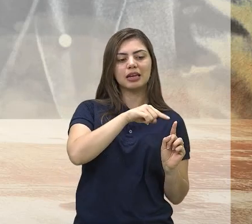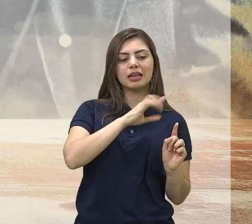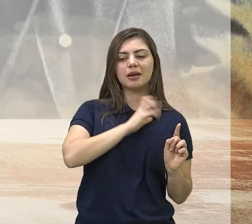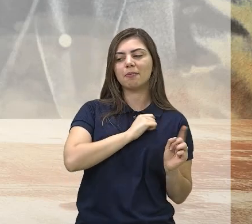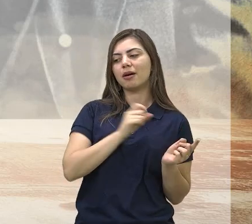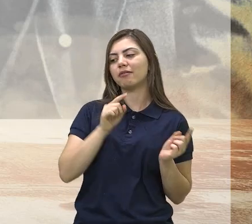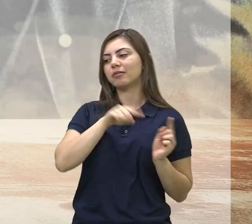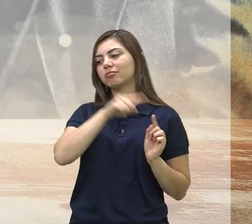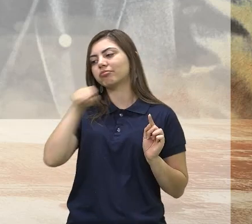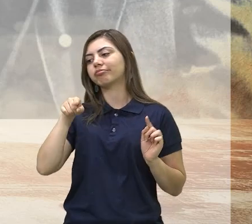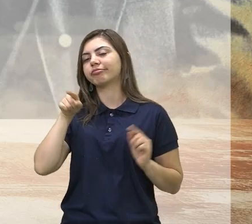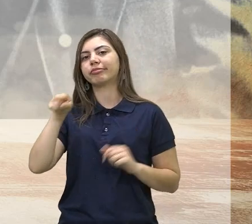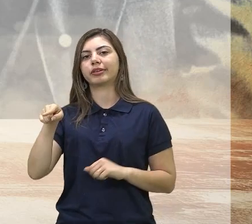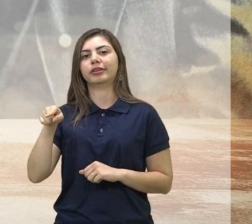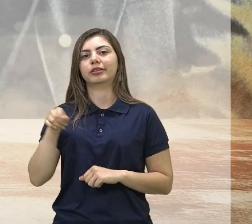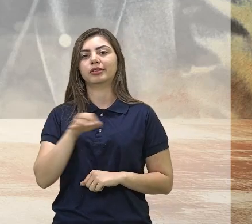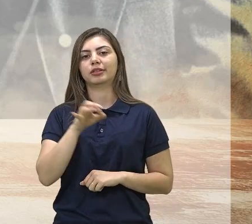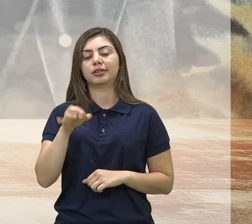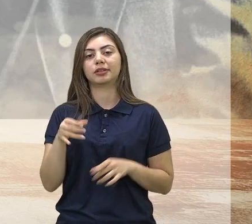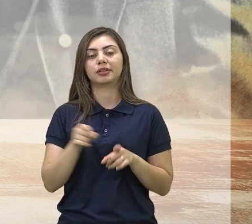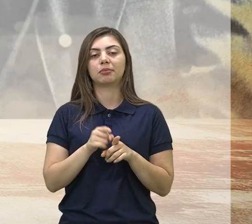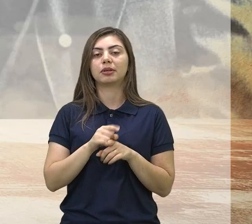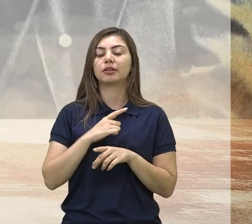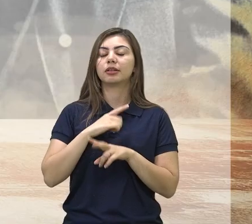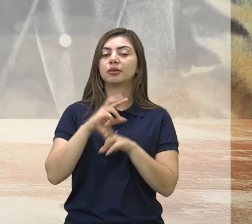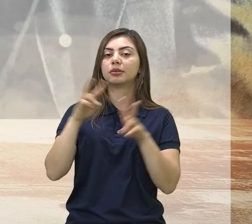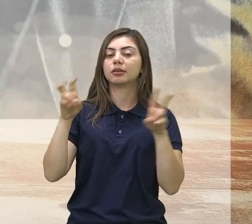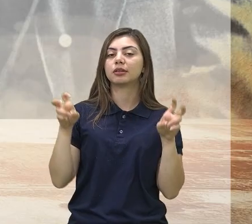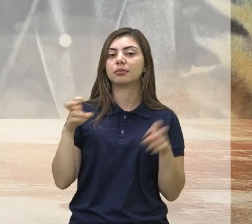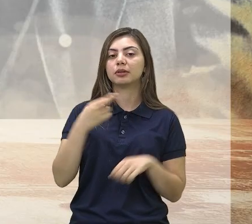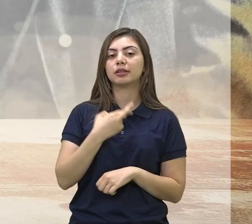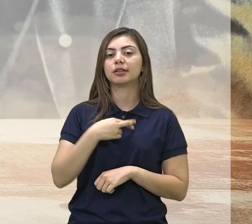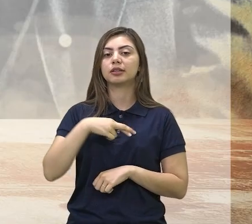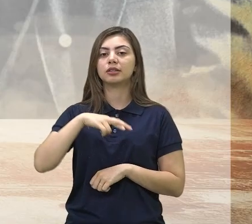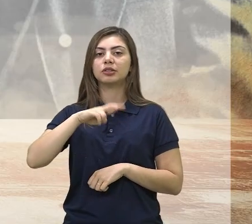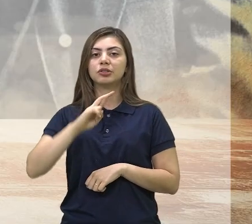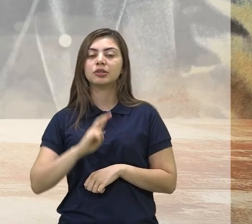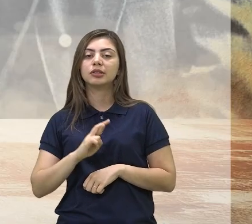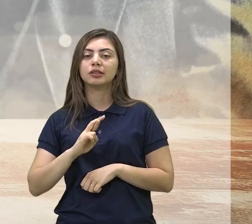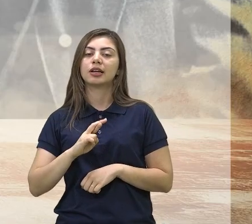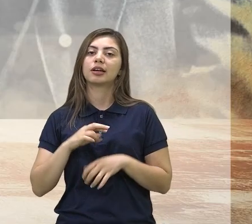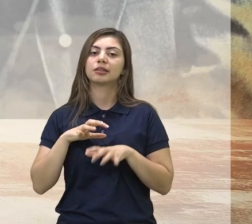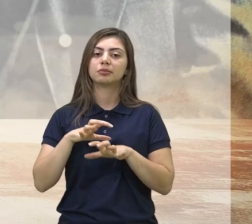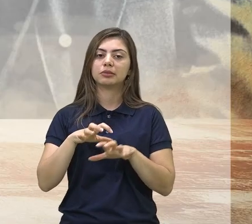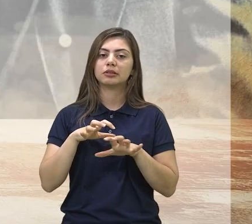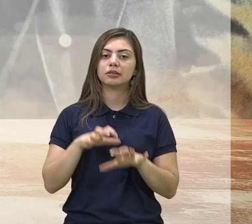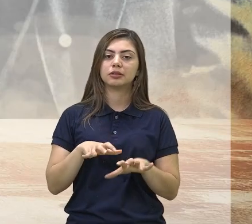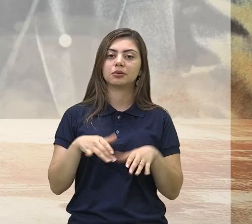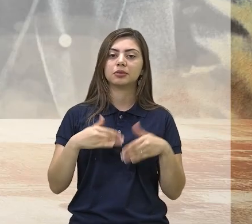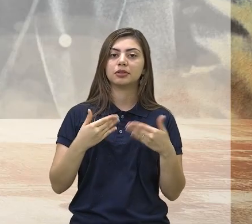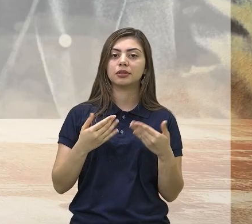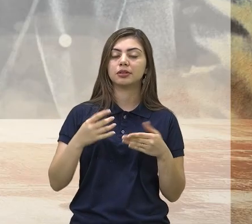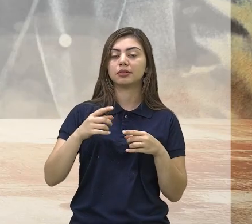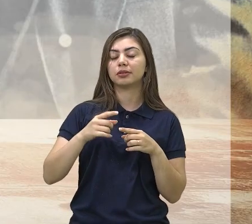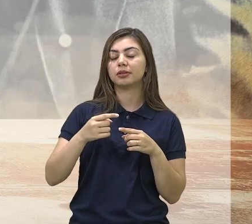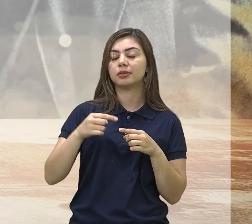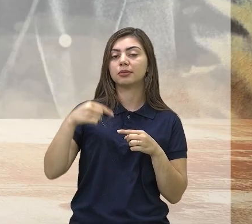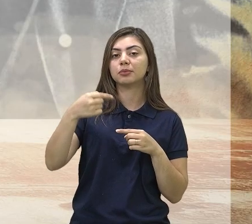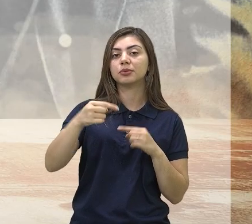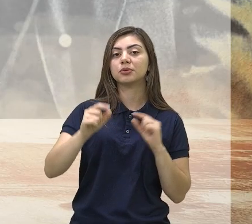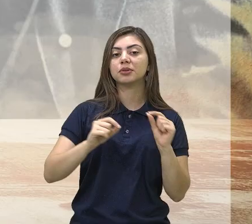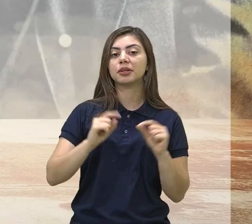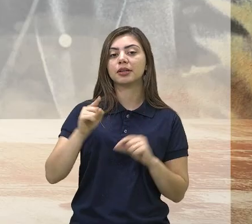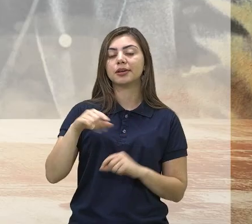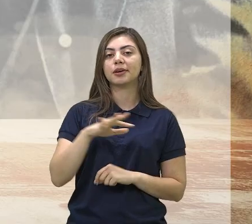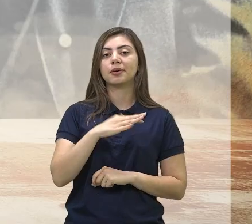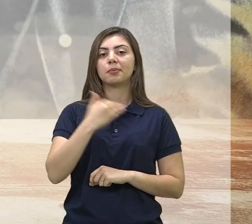né? E tem a questão da religiosidade e repressão, e a morte como libertação.